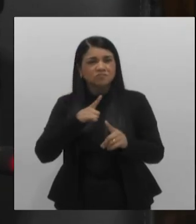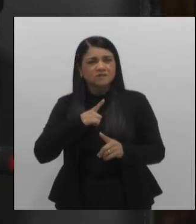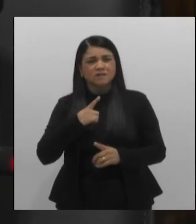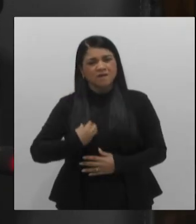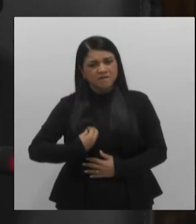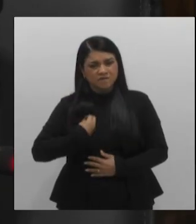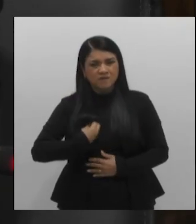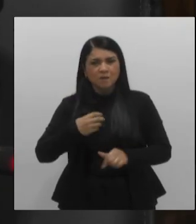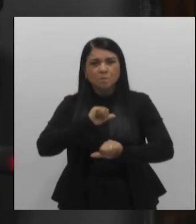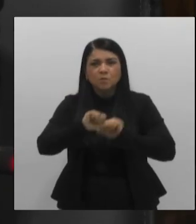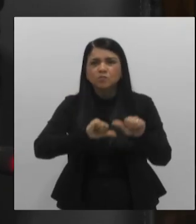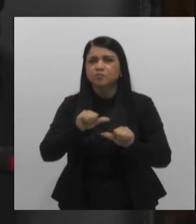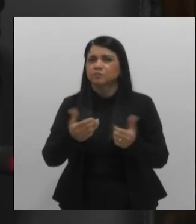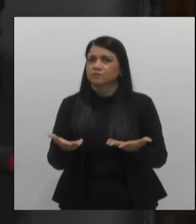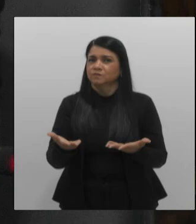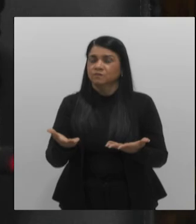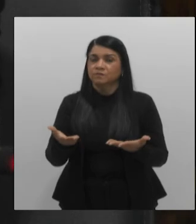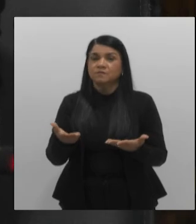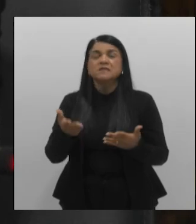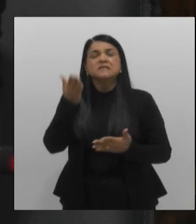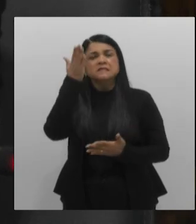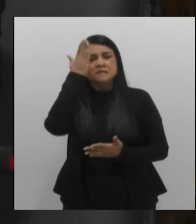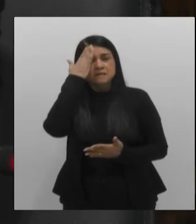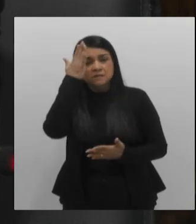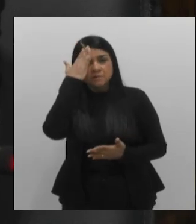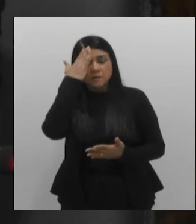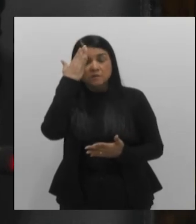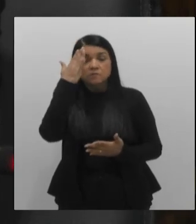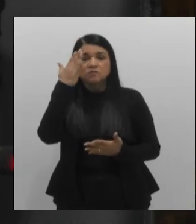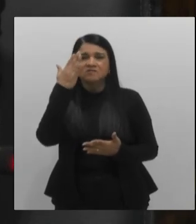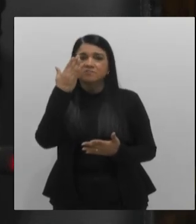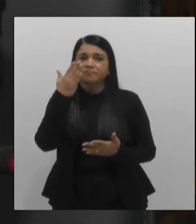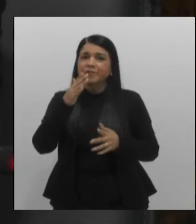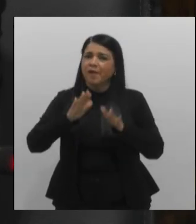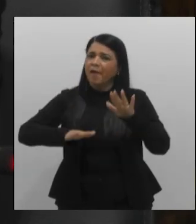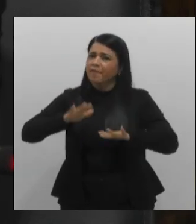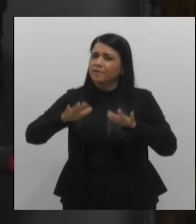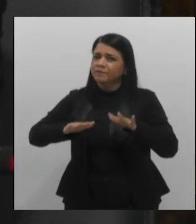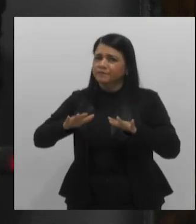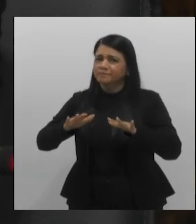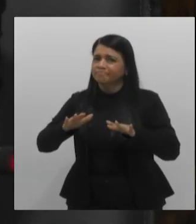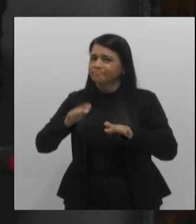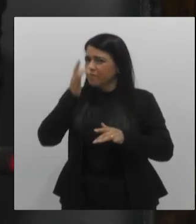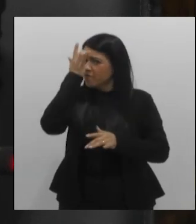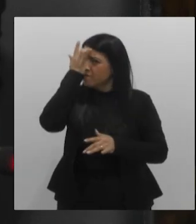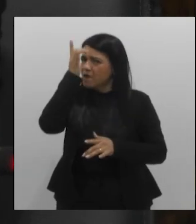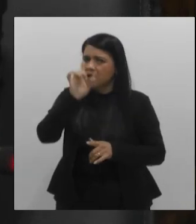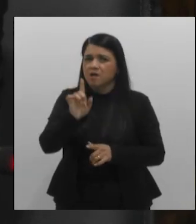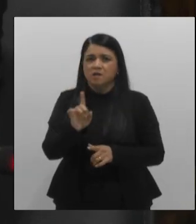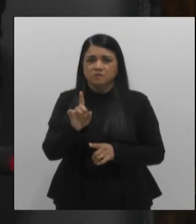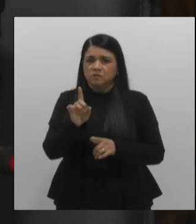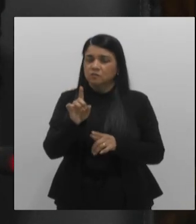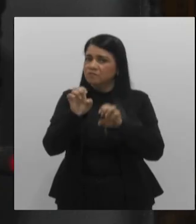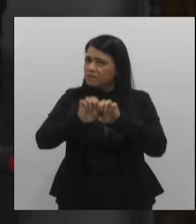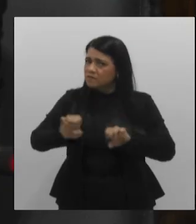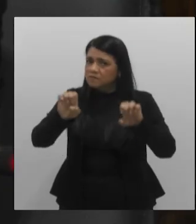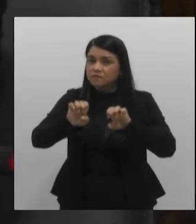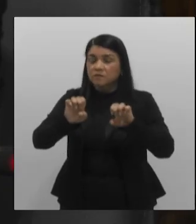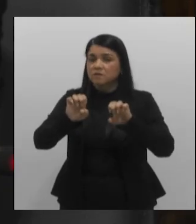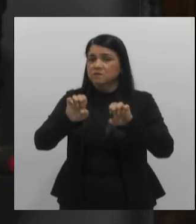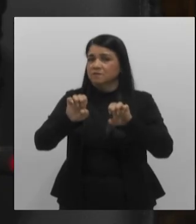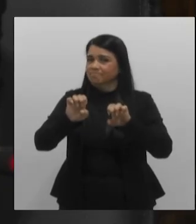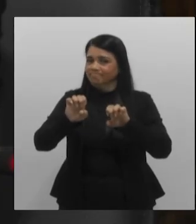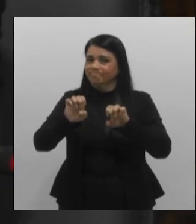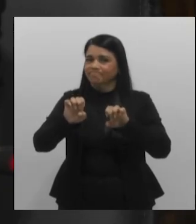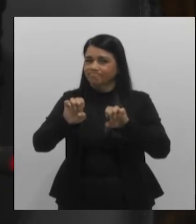vida. Sabemos que nem sempre isso é fácil de fazer. Não foi, não é e